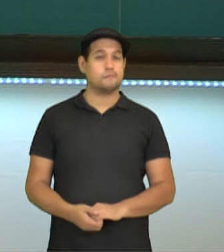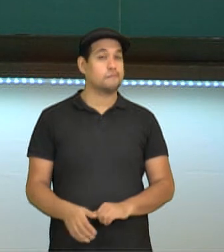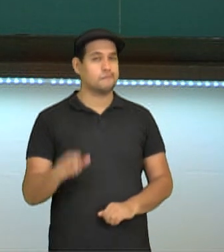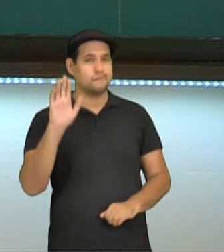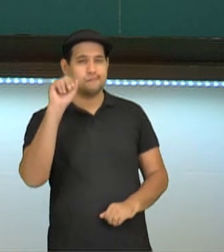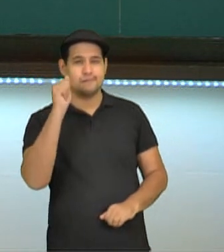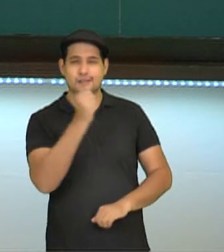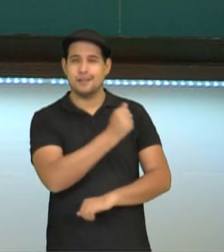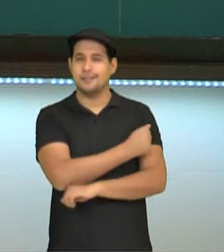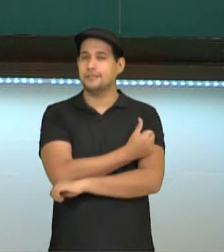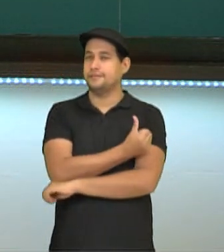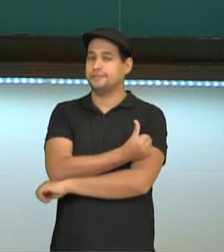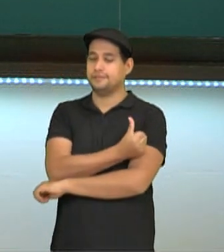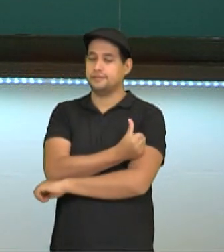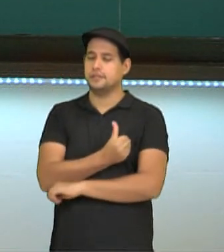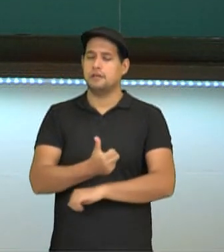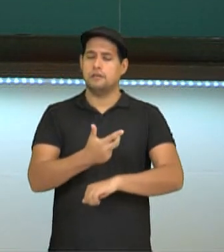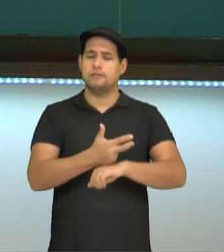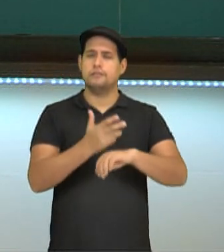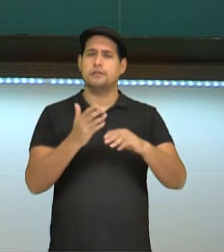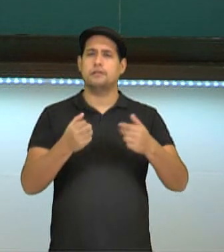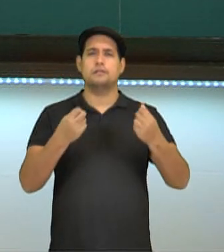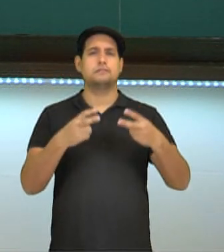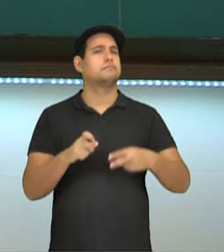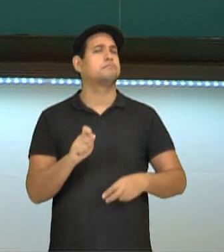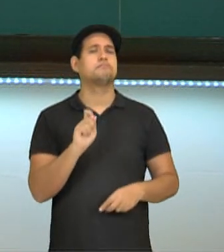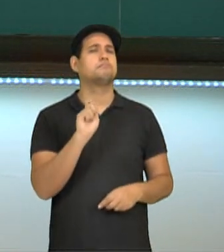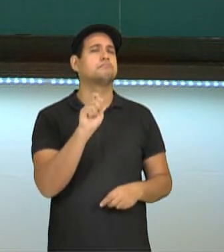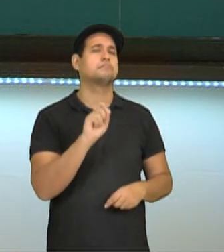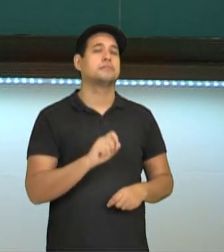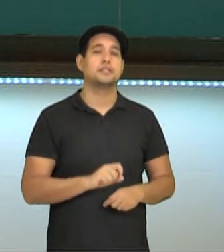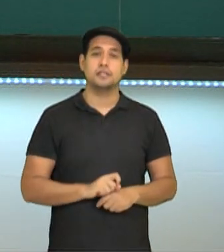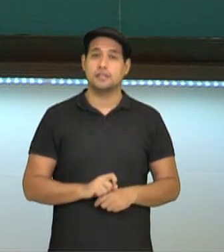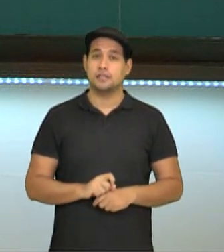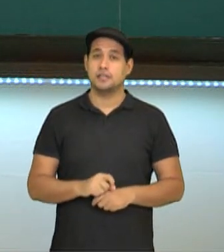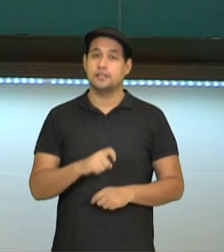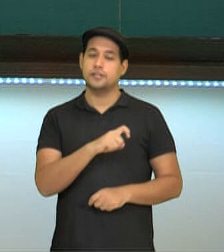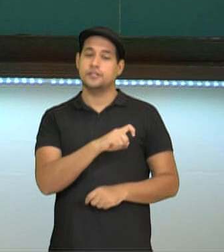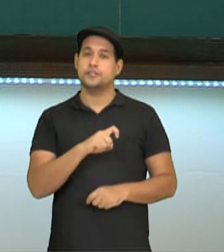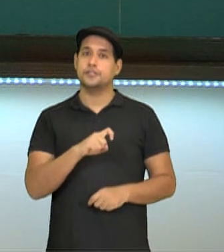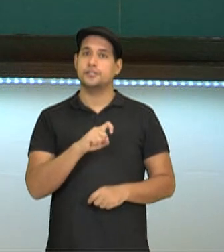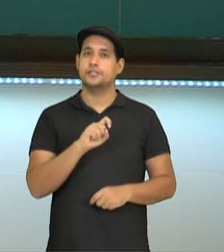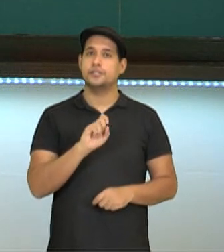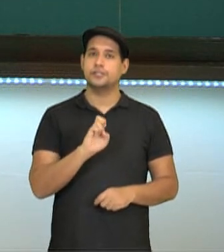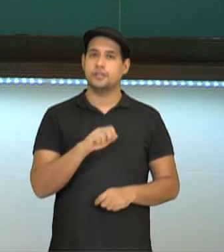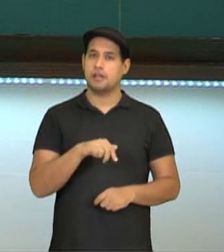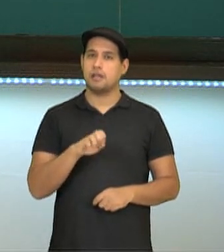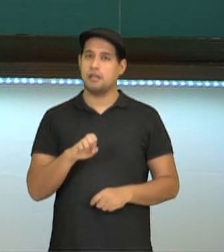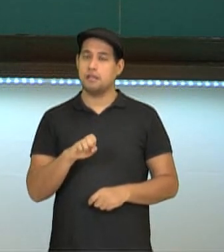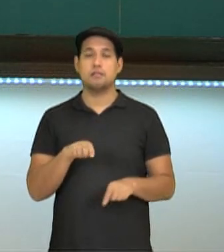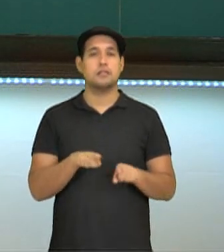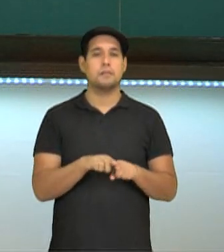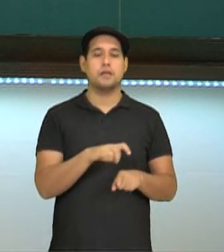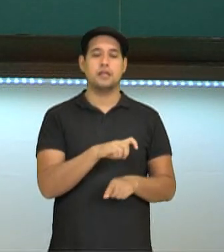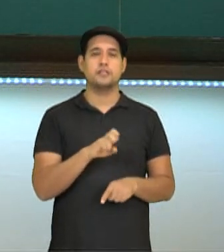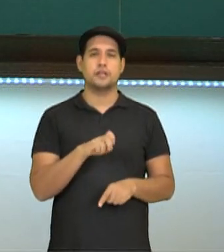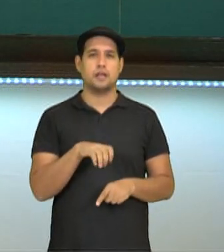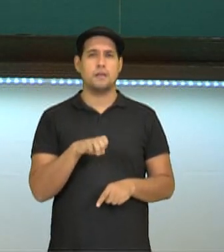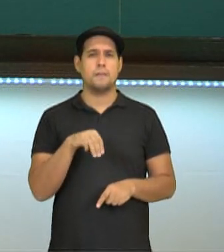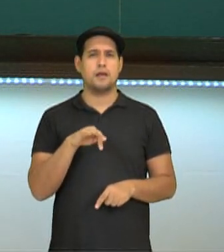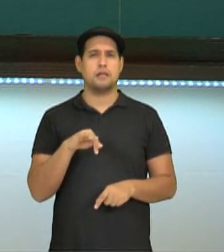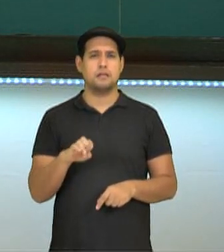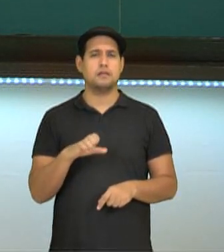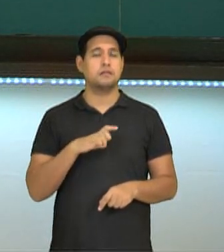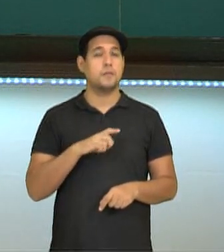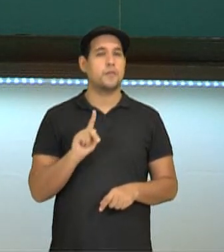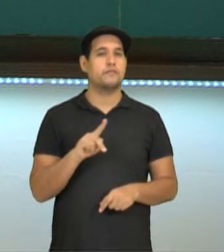Olá, estudantes do sexto ano. Nesse vídeo, vamos falar sobre o cheque e o checkmate na partida de xadrez.